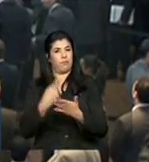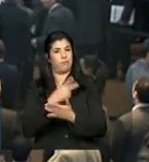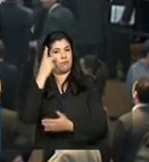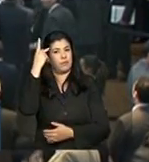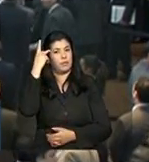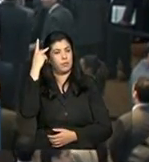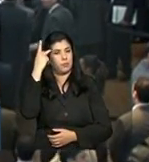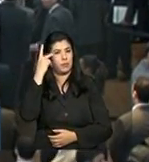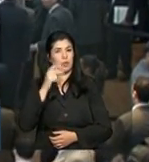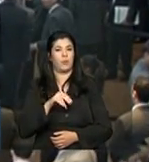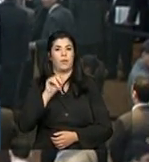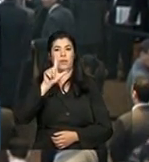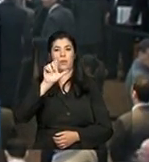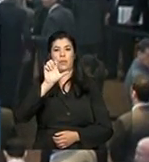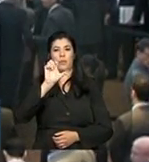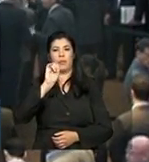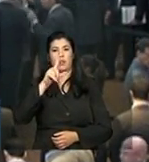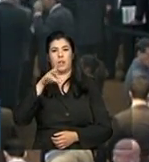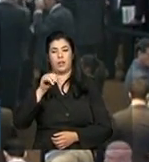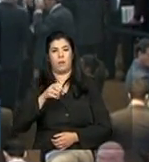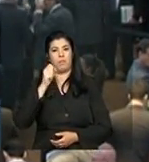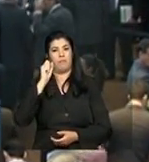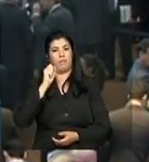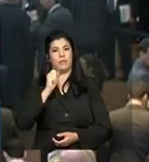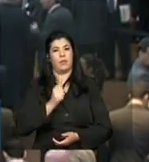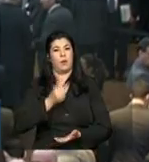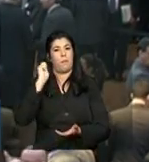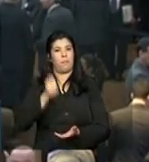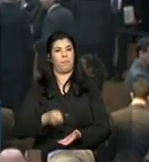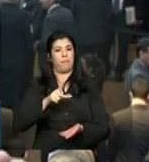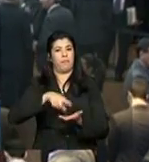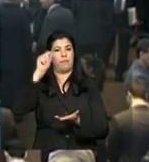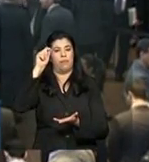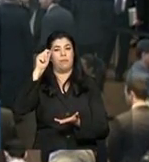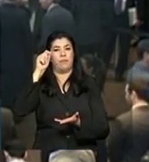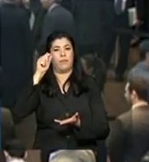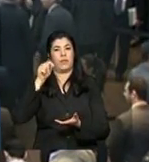na Bolsa de Valores de São Paulo, esse leilão